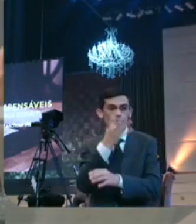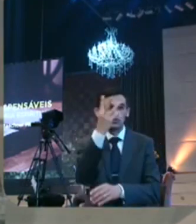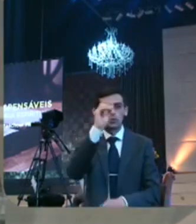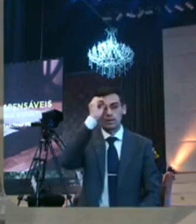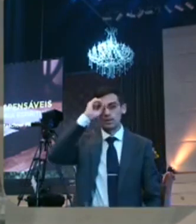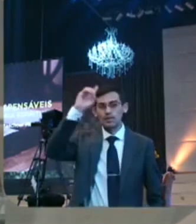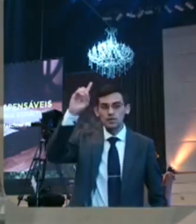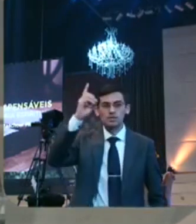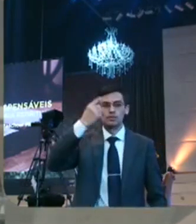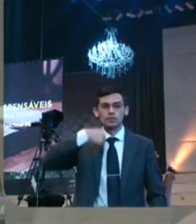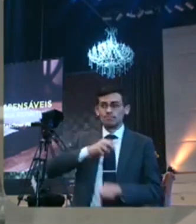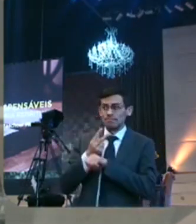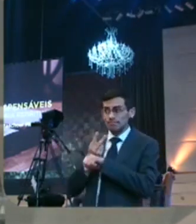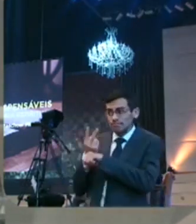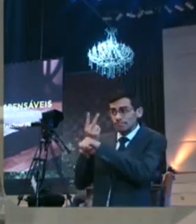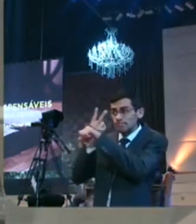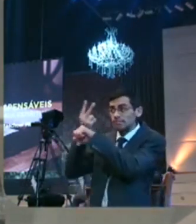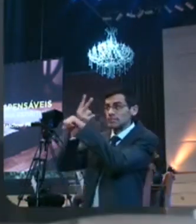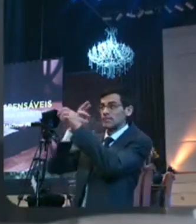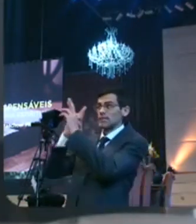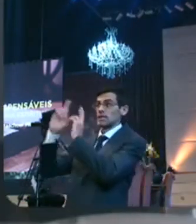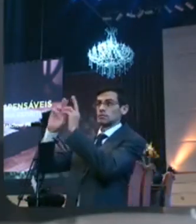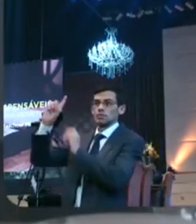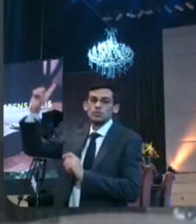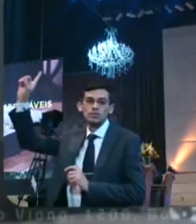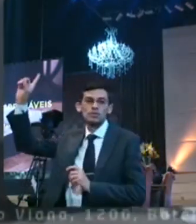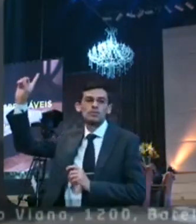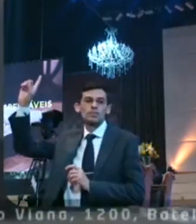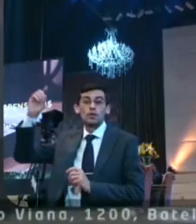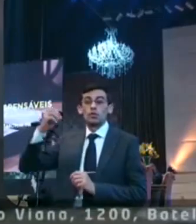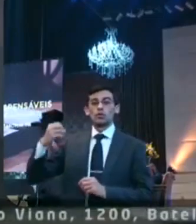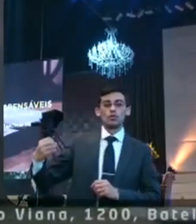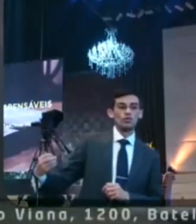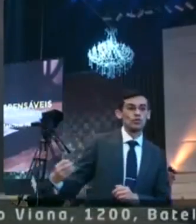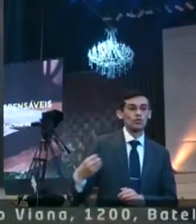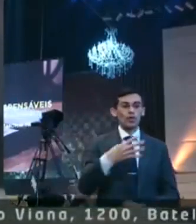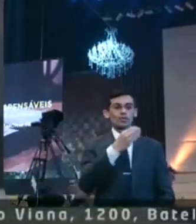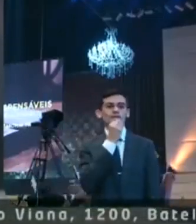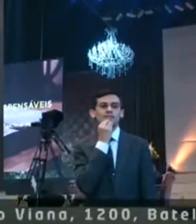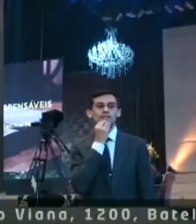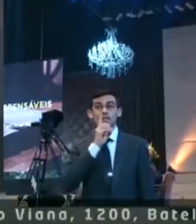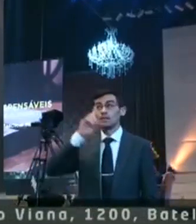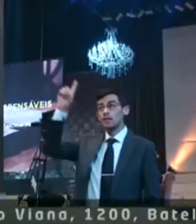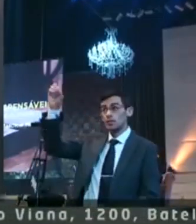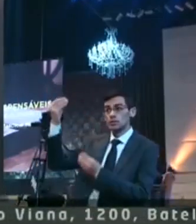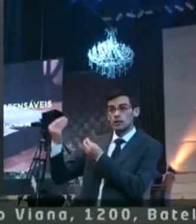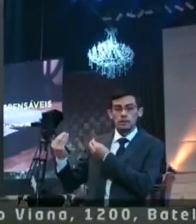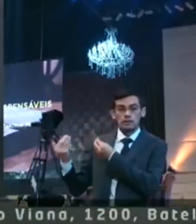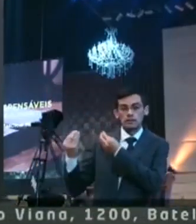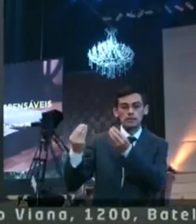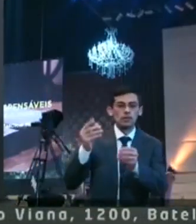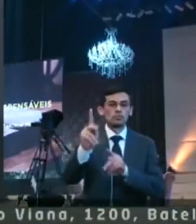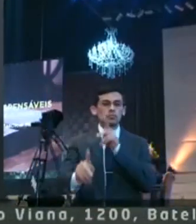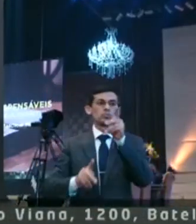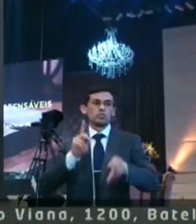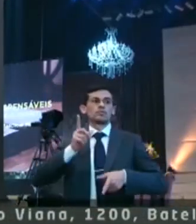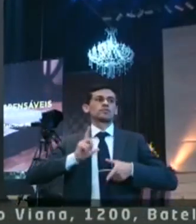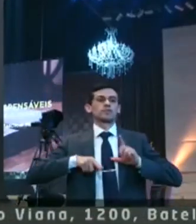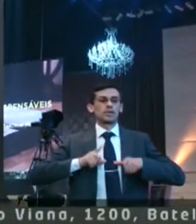de busca espiritual, tem a ver com uma nova chance que o Senhor estava dando para Israel.